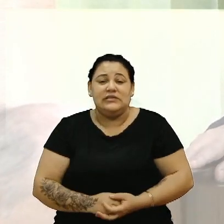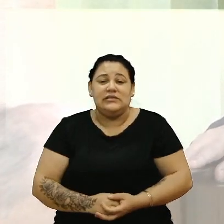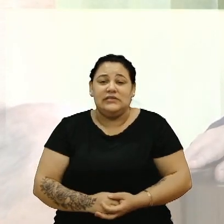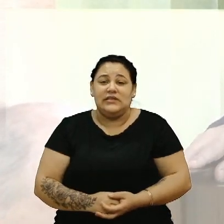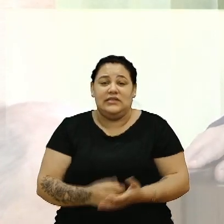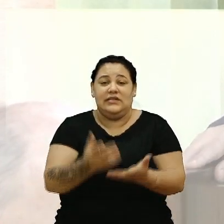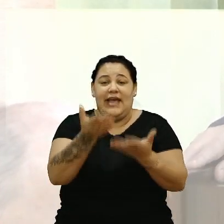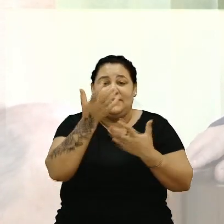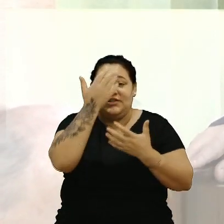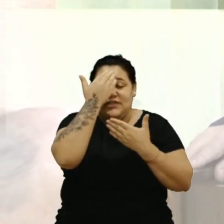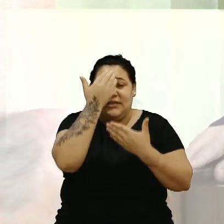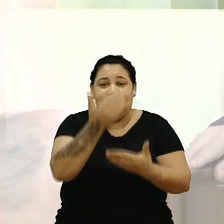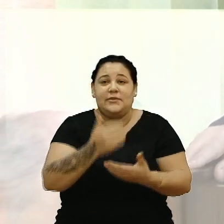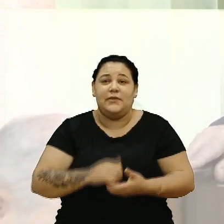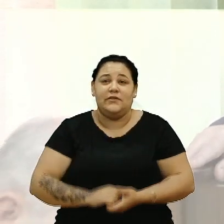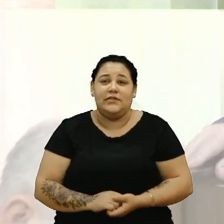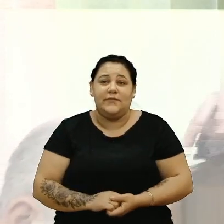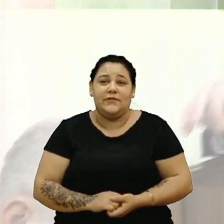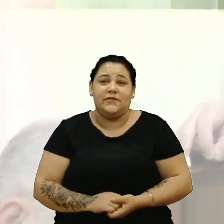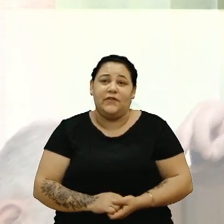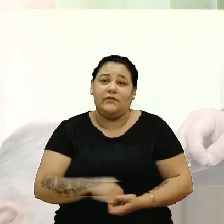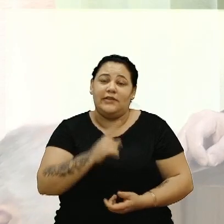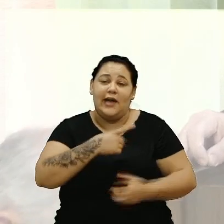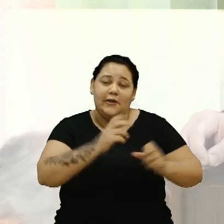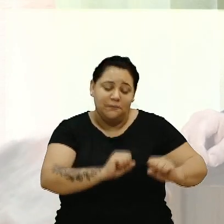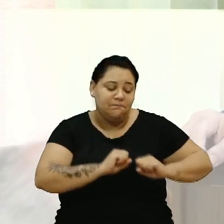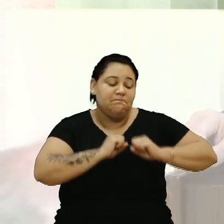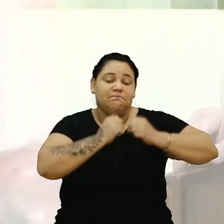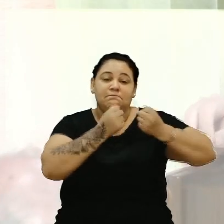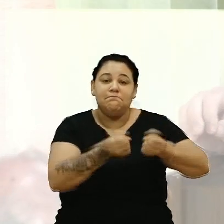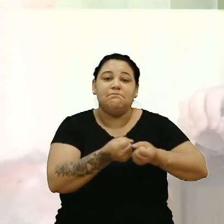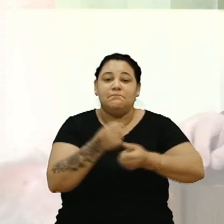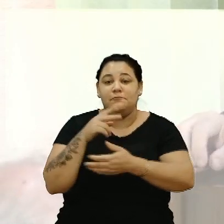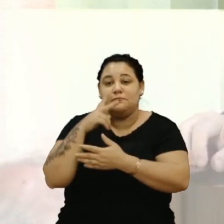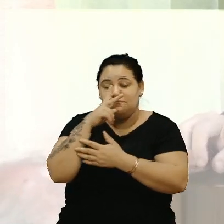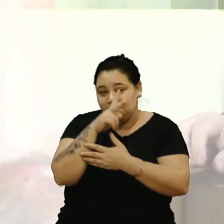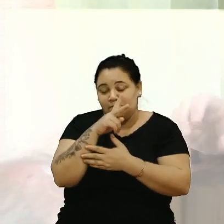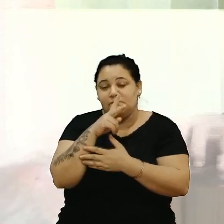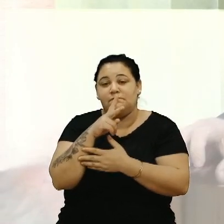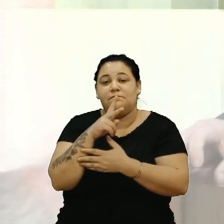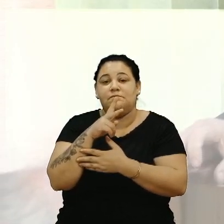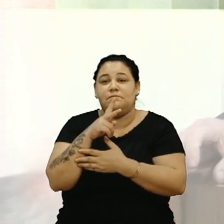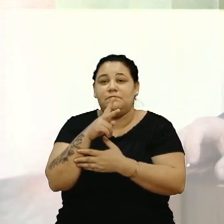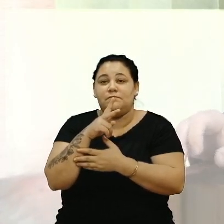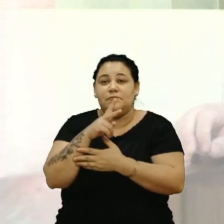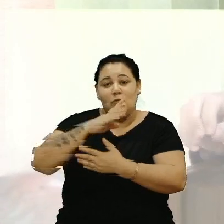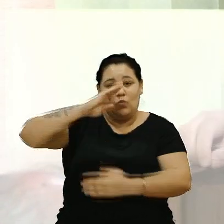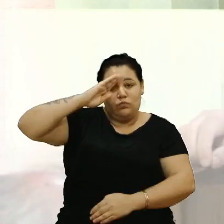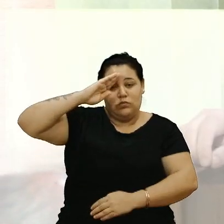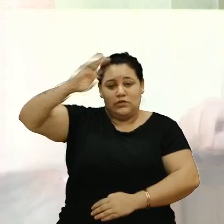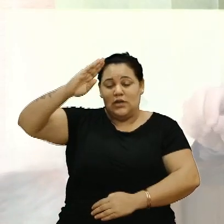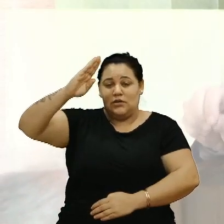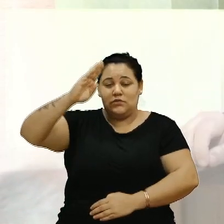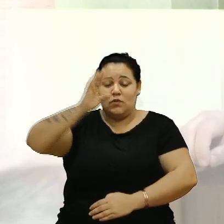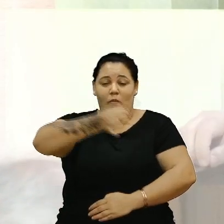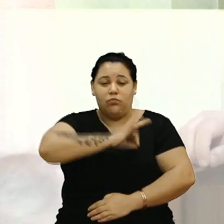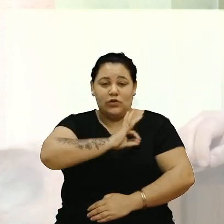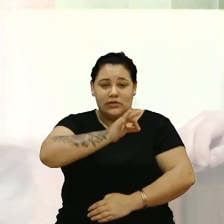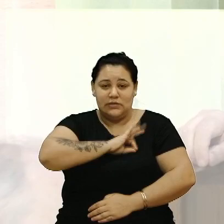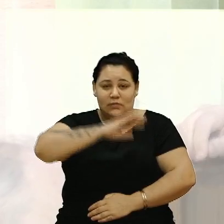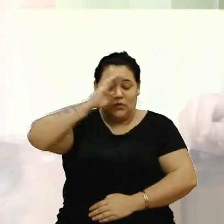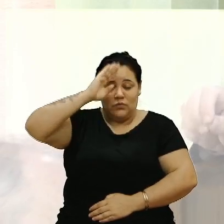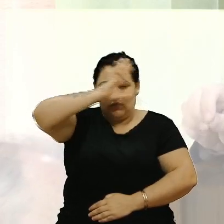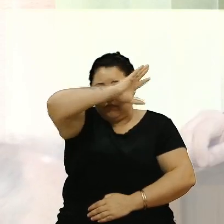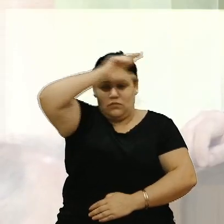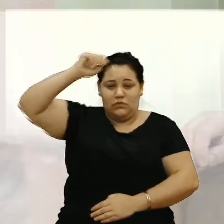também a atuação incansável das forças de segurança, incluindo o Exército, a Brigada Militar, a Polícia Civil, a Guarda